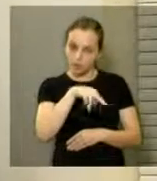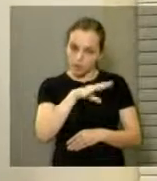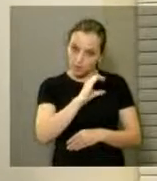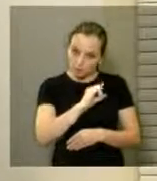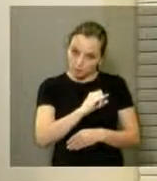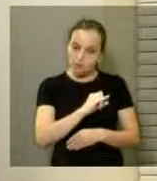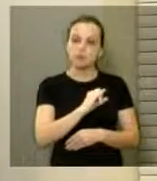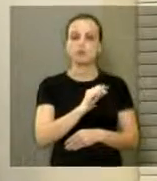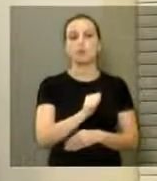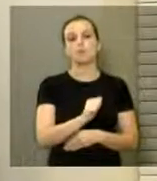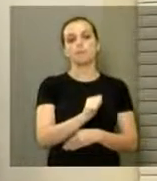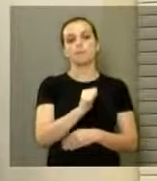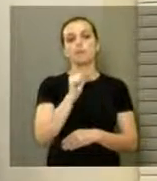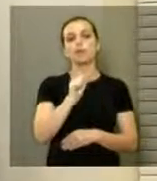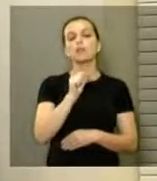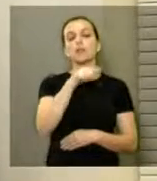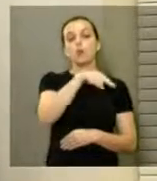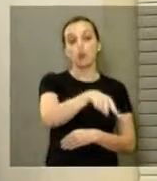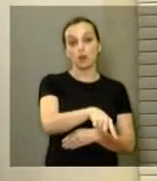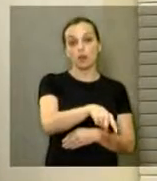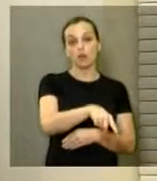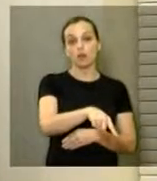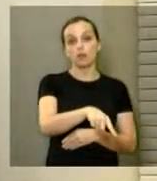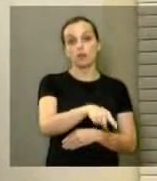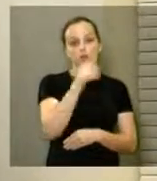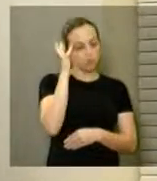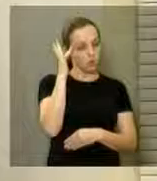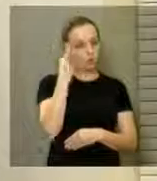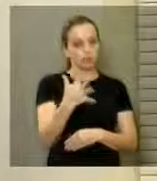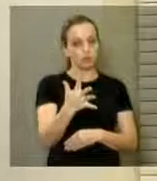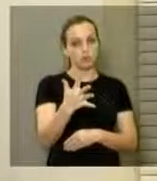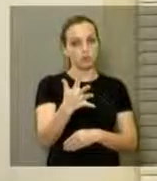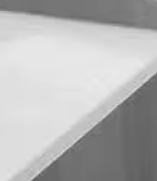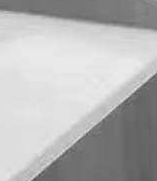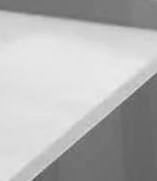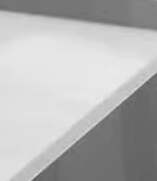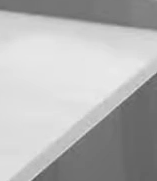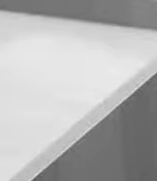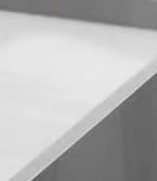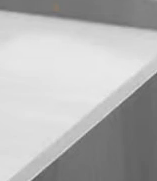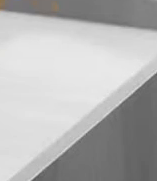aí esteja a solução para a falta de vagas.